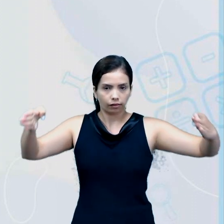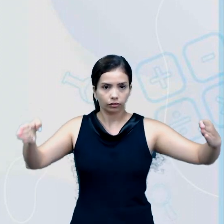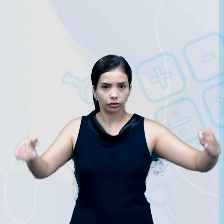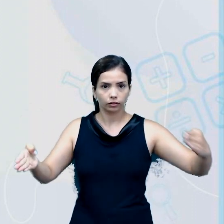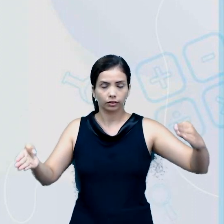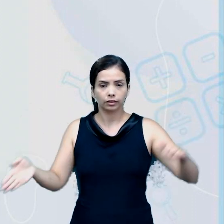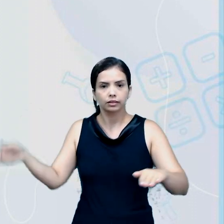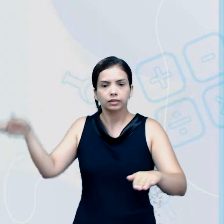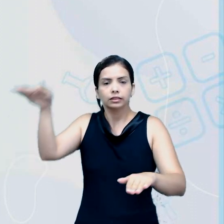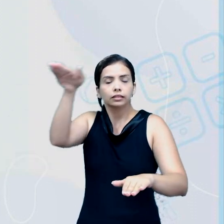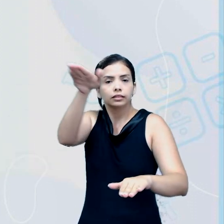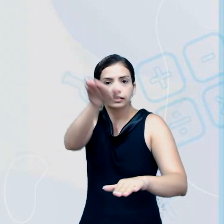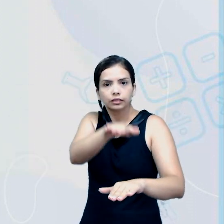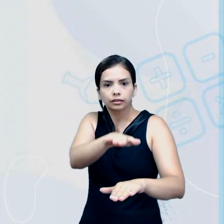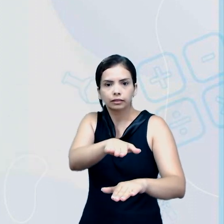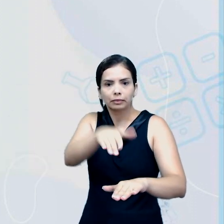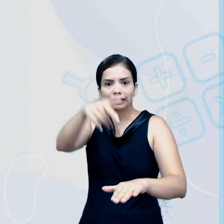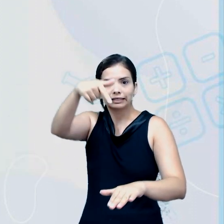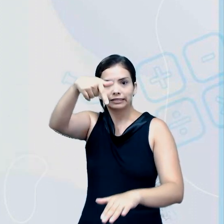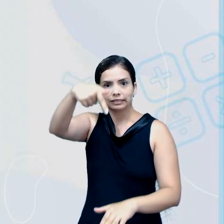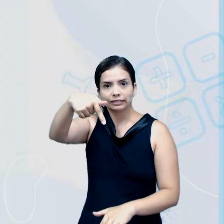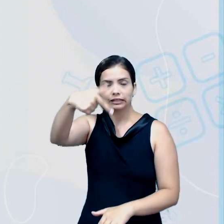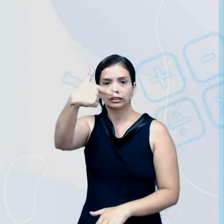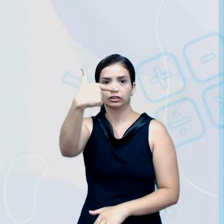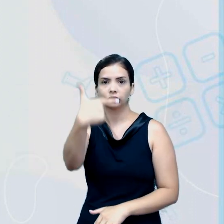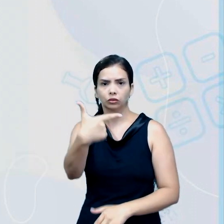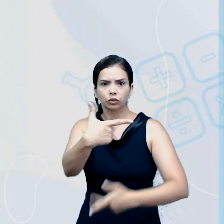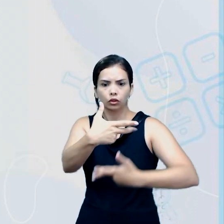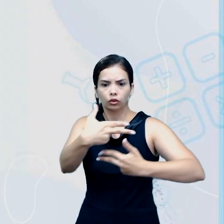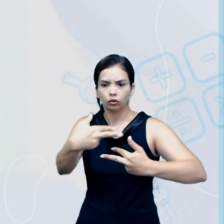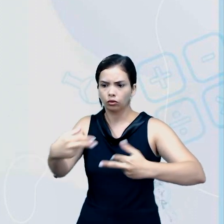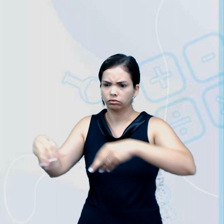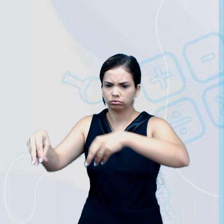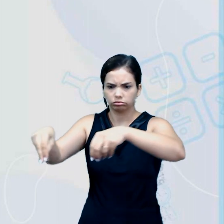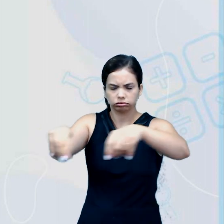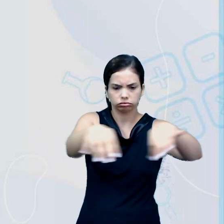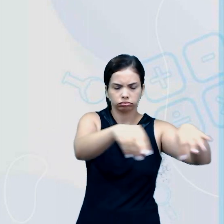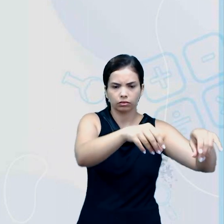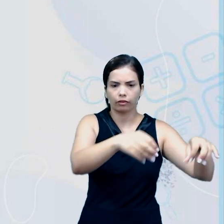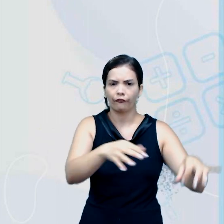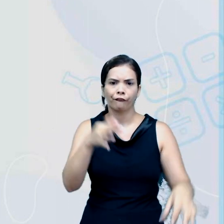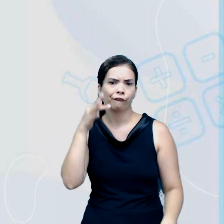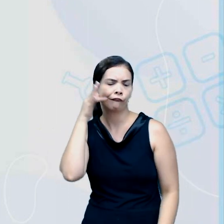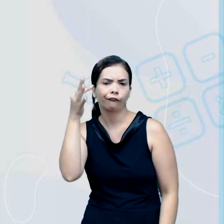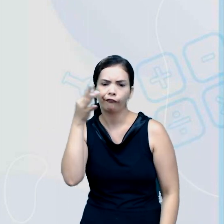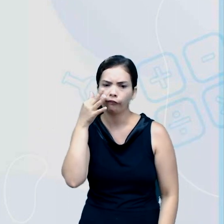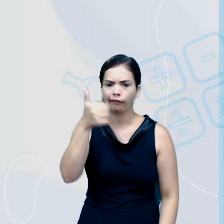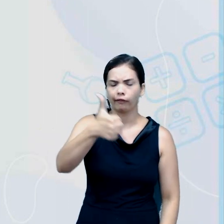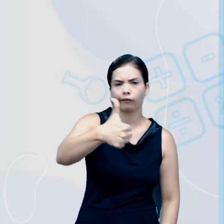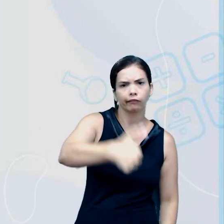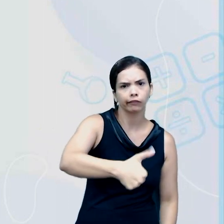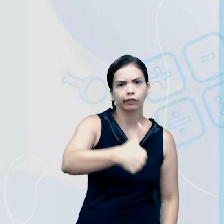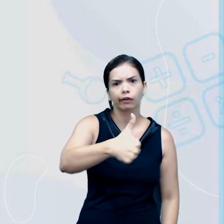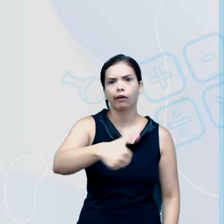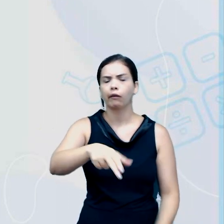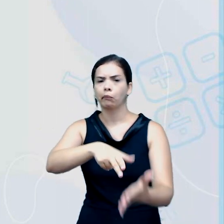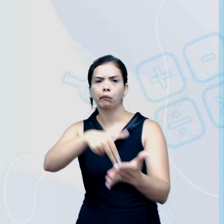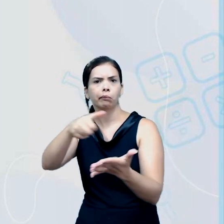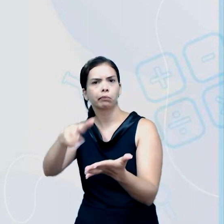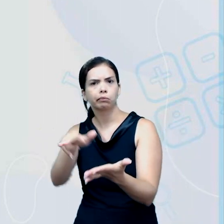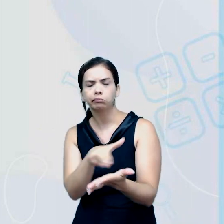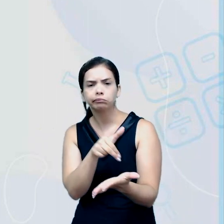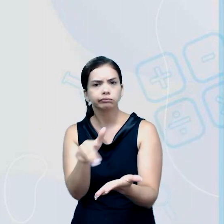sobre essa mesa ela colocou 72 objetos e aí você tinha uma flor uma caneta e